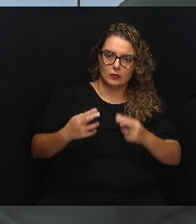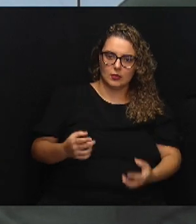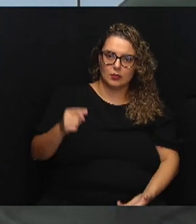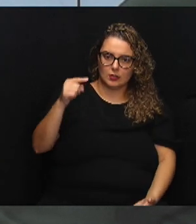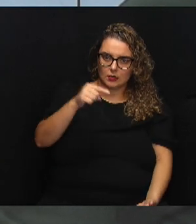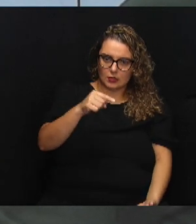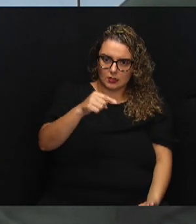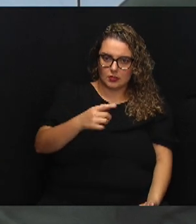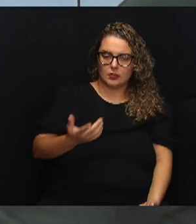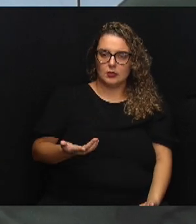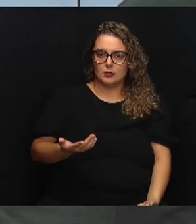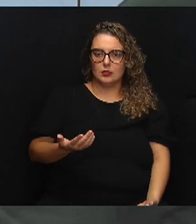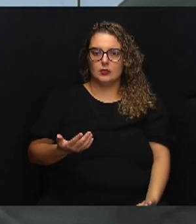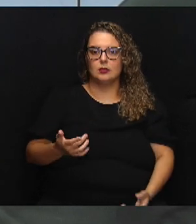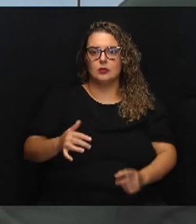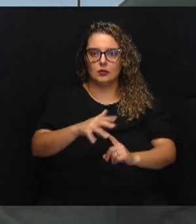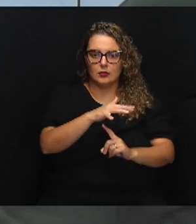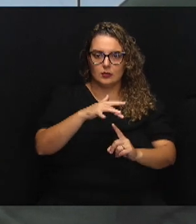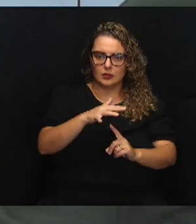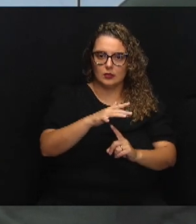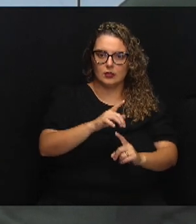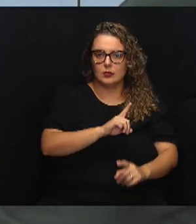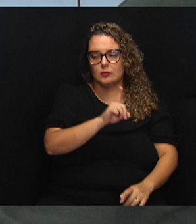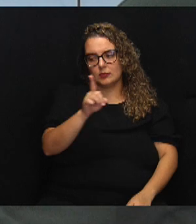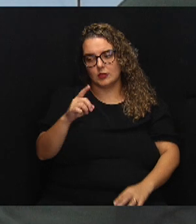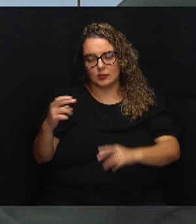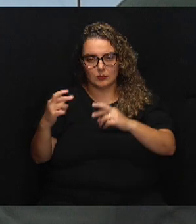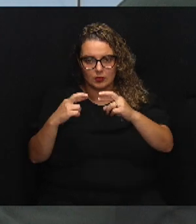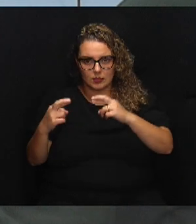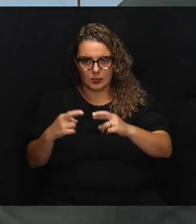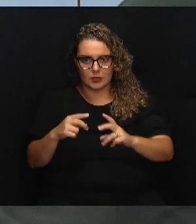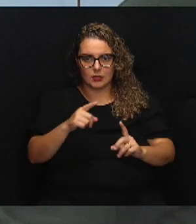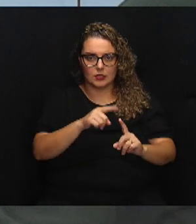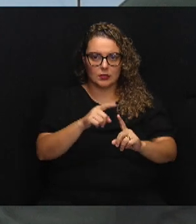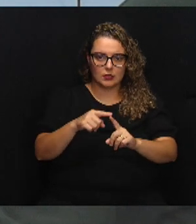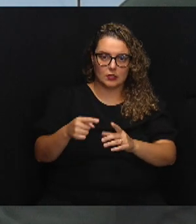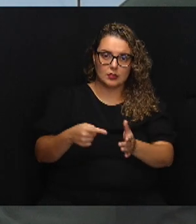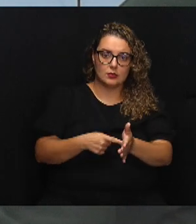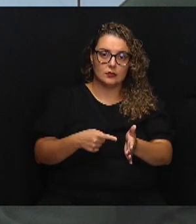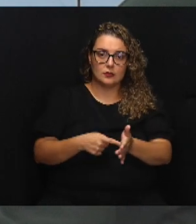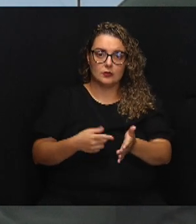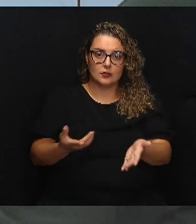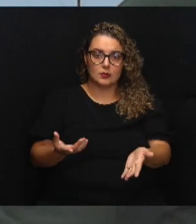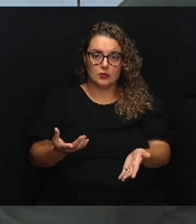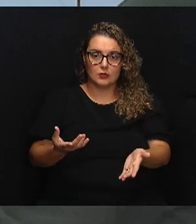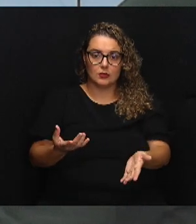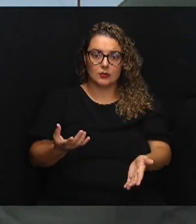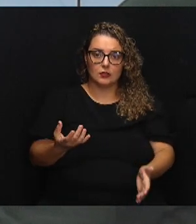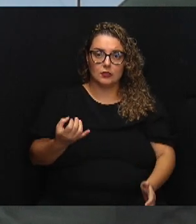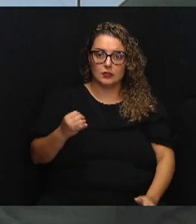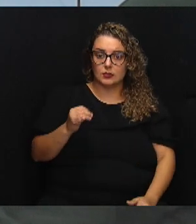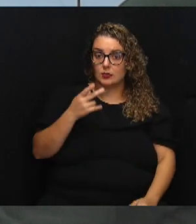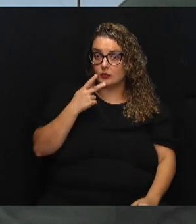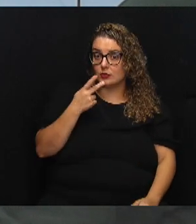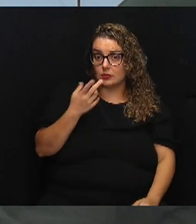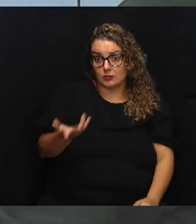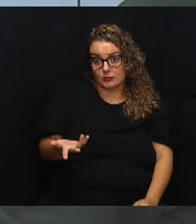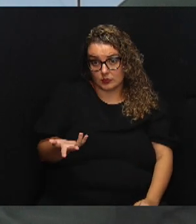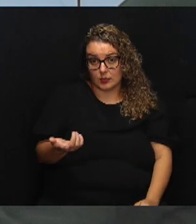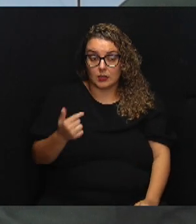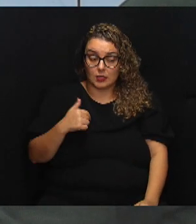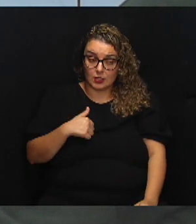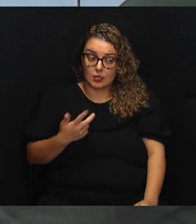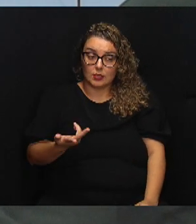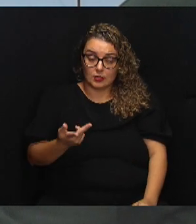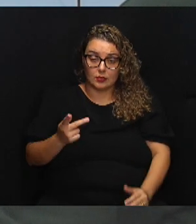lá no meio ambiente que vai fiscalizar esse tipo de denúncia. Se eu for falar alguma coisa que eu vou estar cometendo